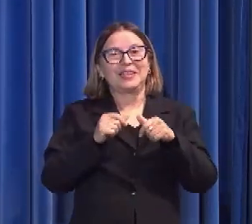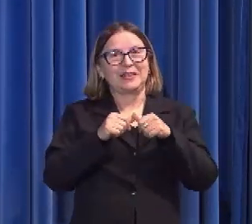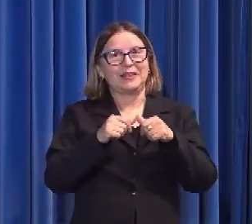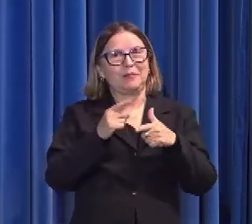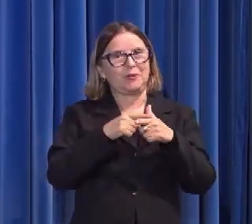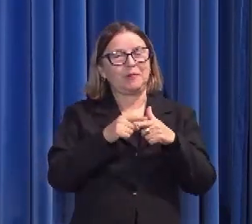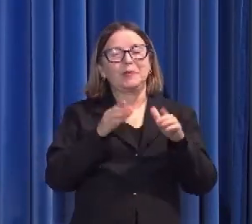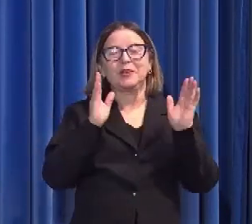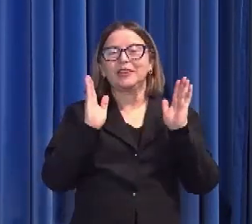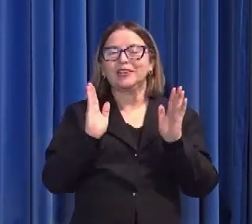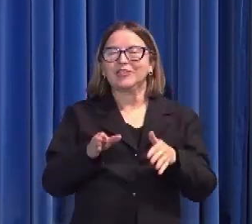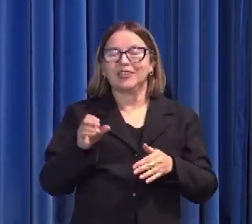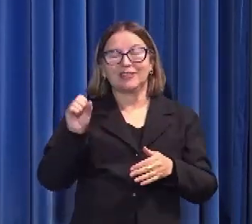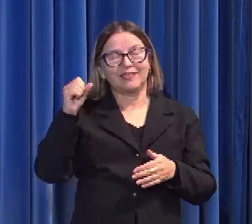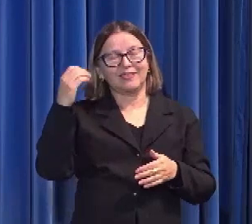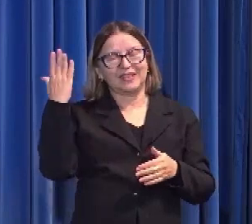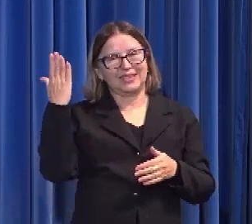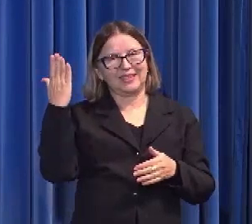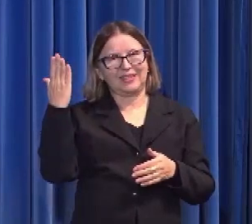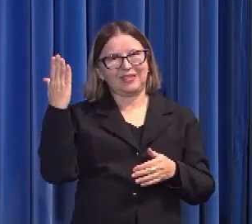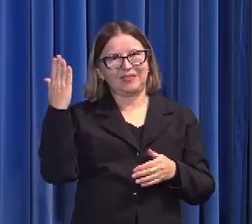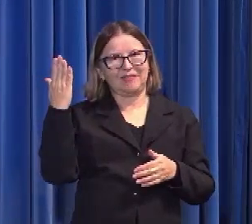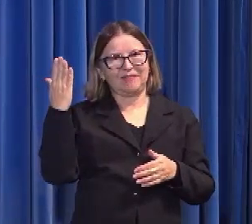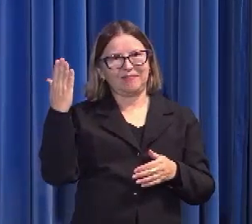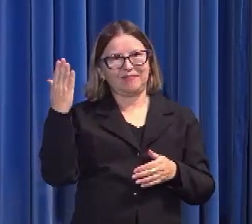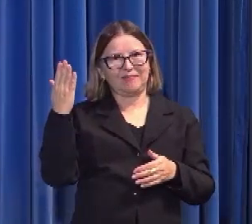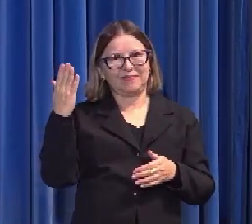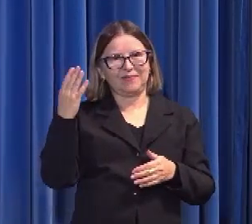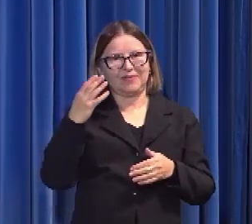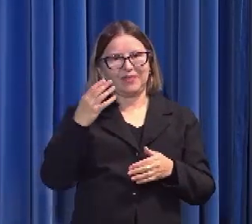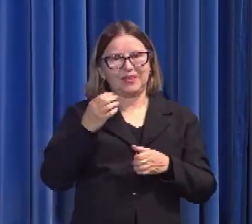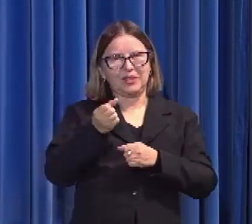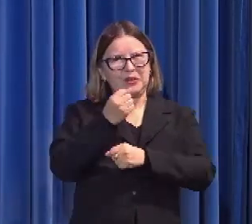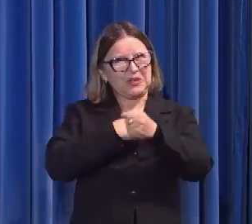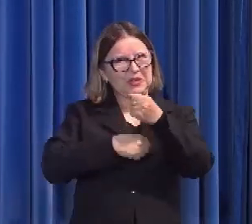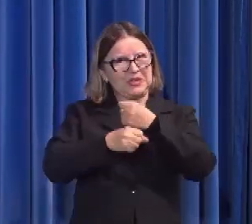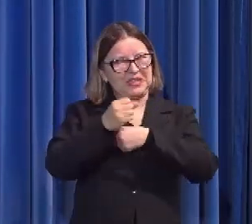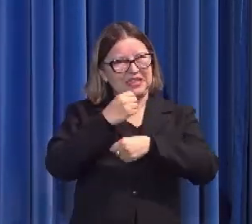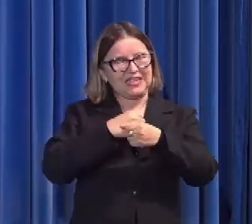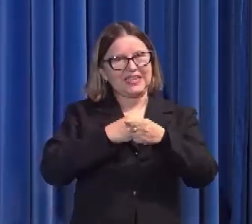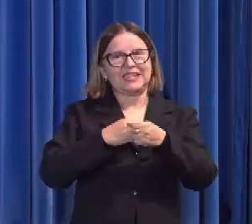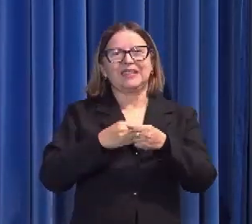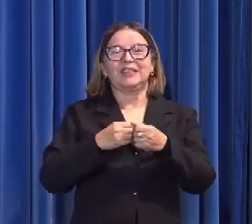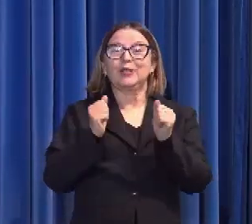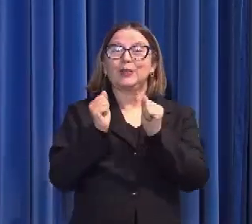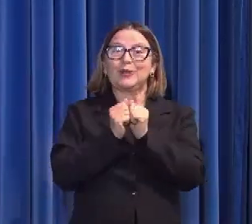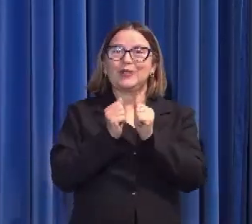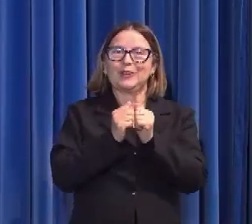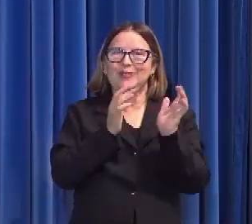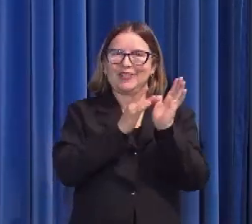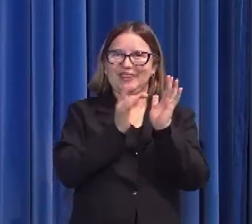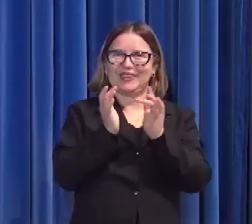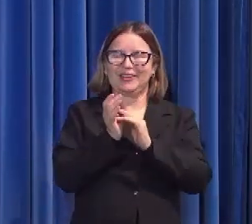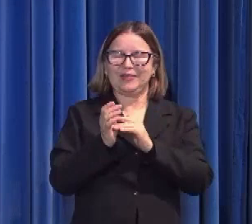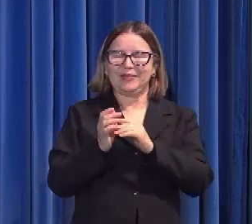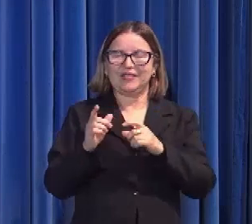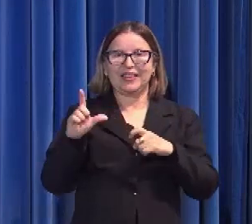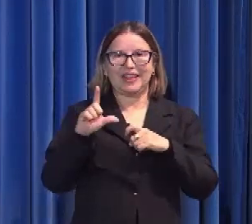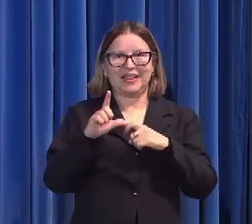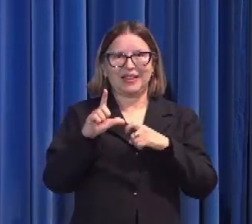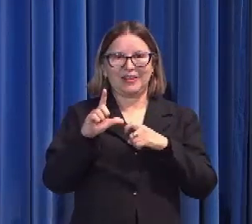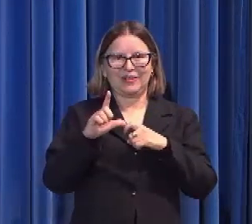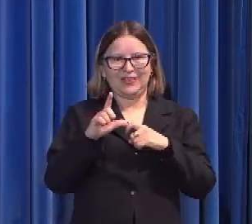ao curso dos três anos com Jesus vamos dar uma olhadinha só em Lucas 2